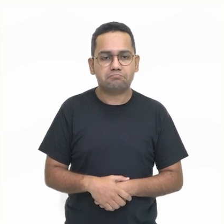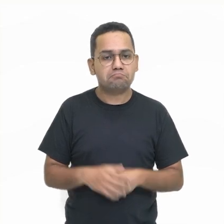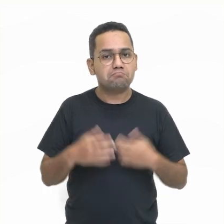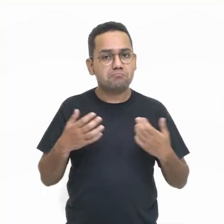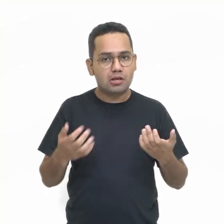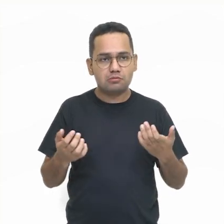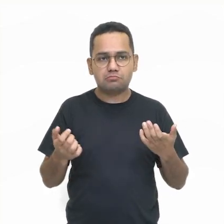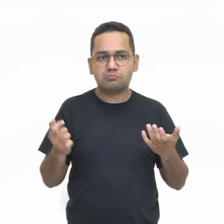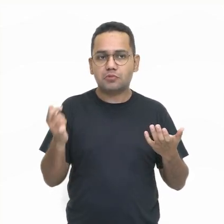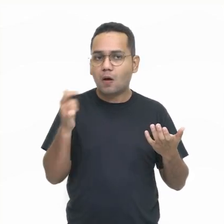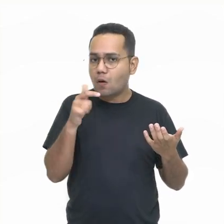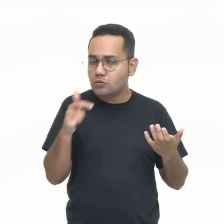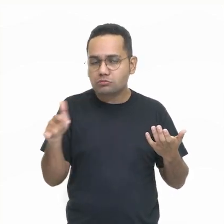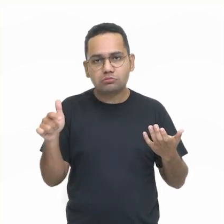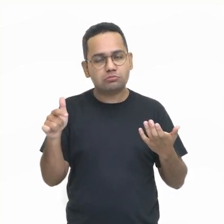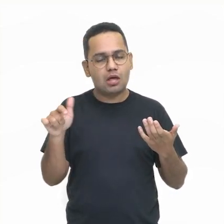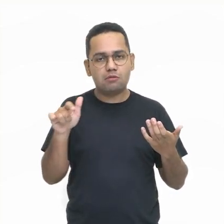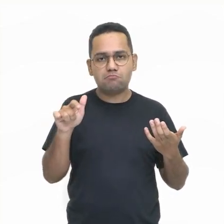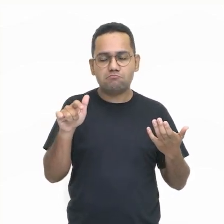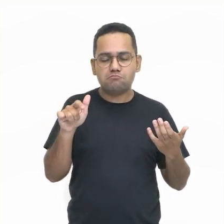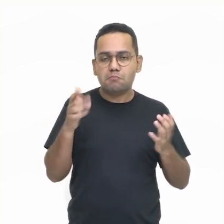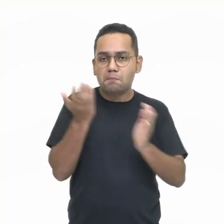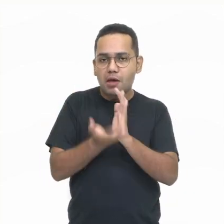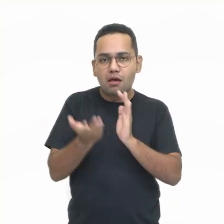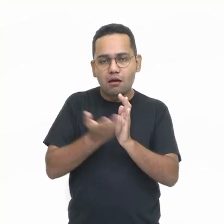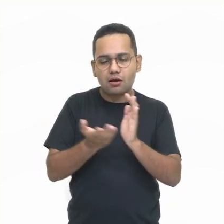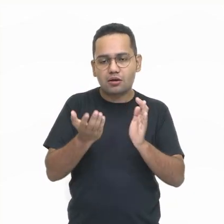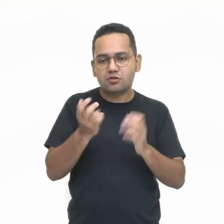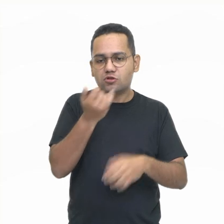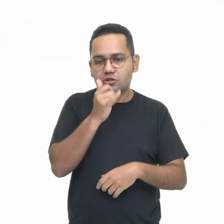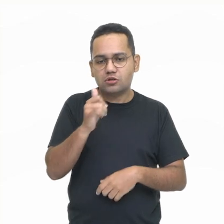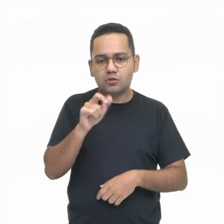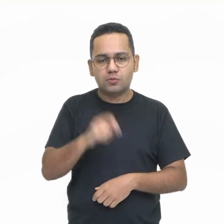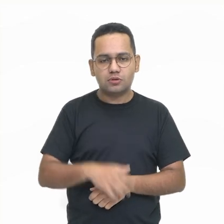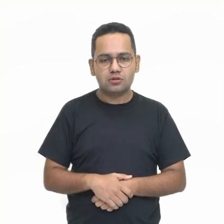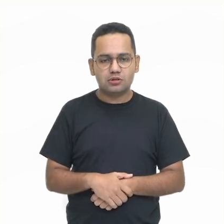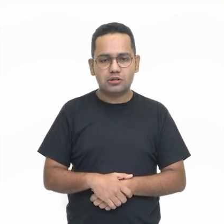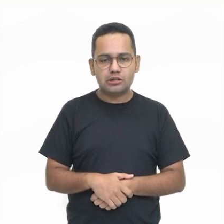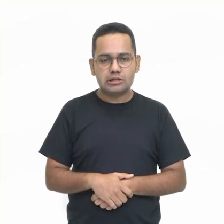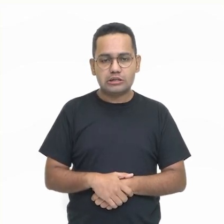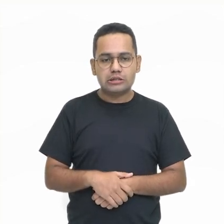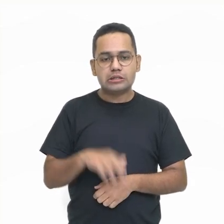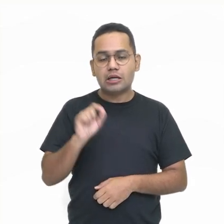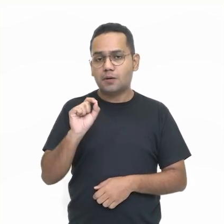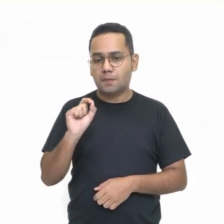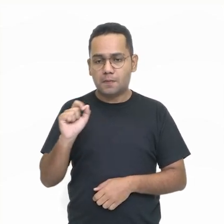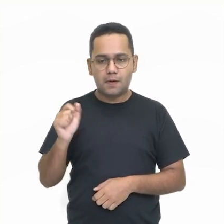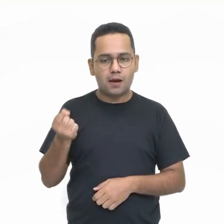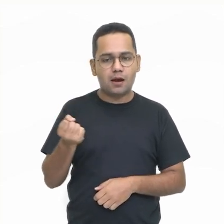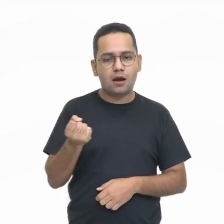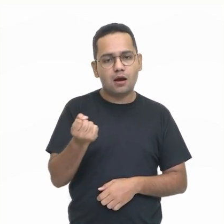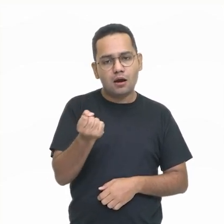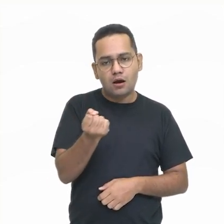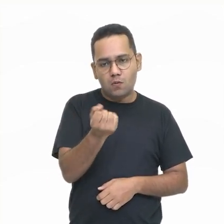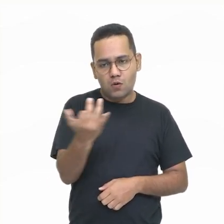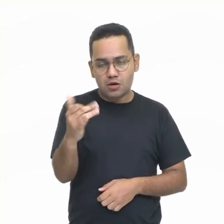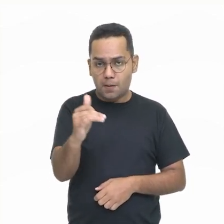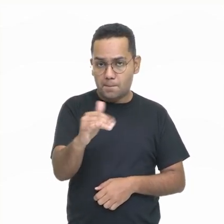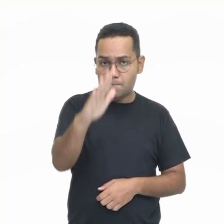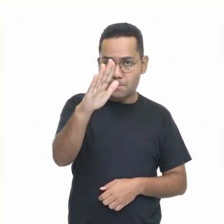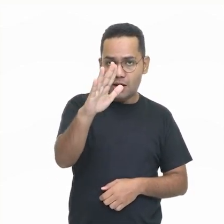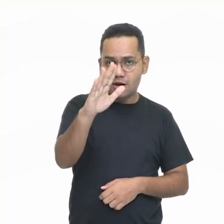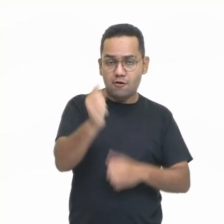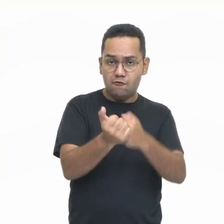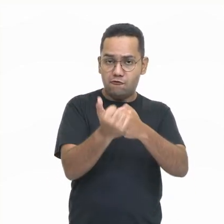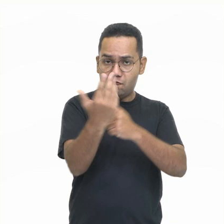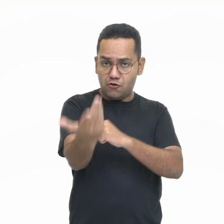de energia, se eu tenho mais Na fora da célula, se eu tenho mais sódio fora